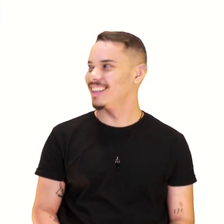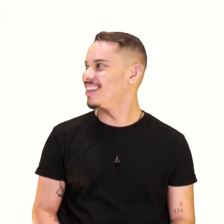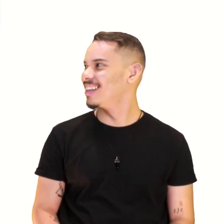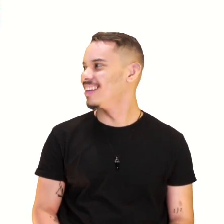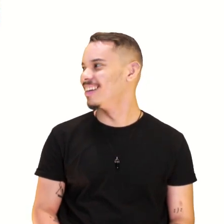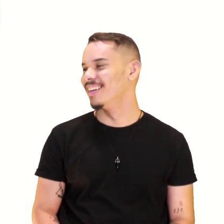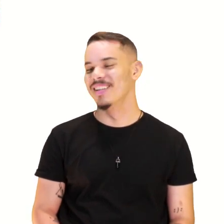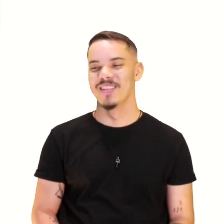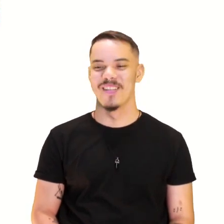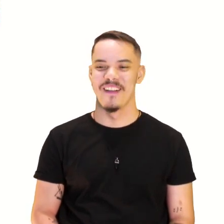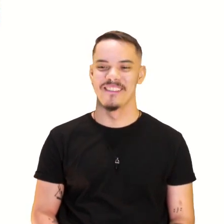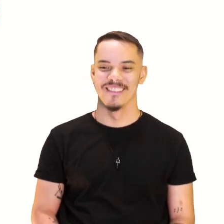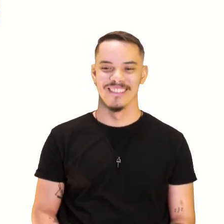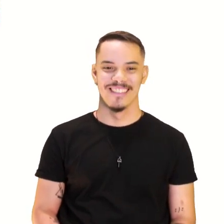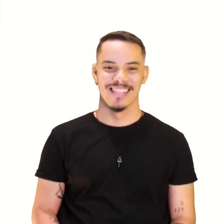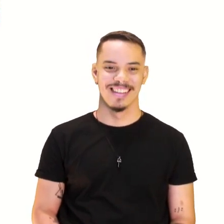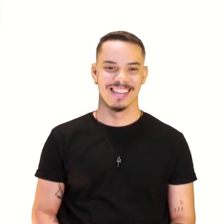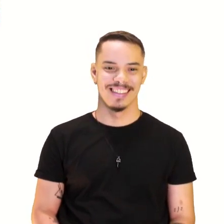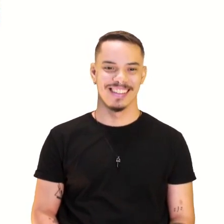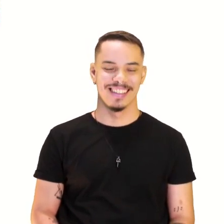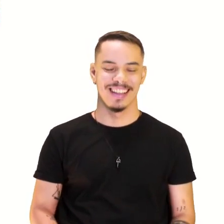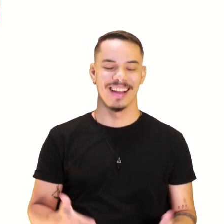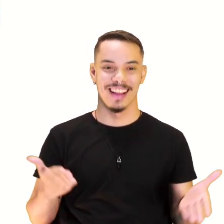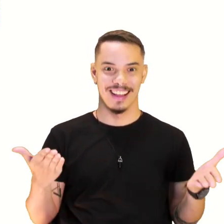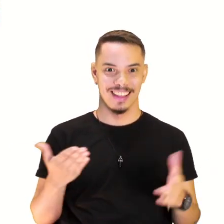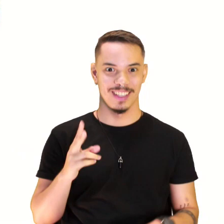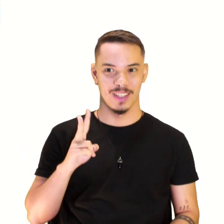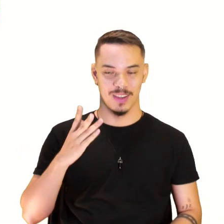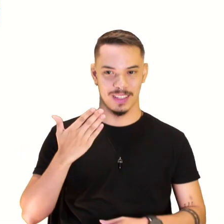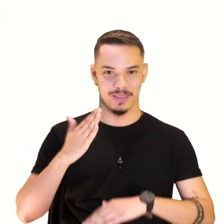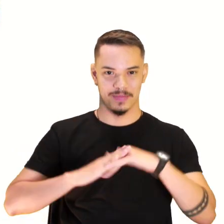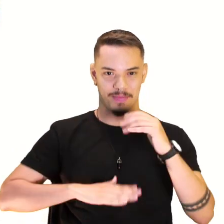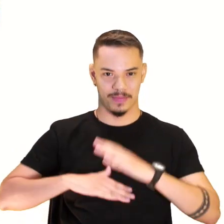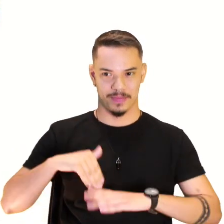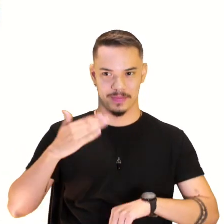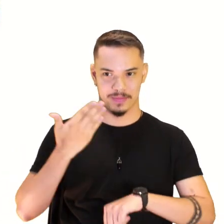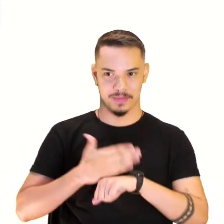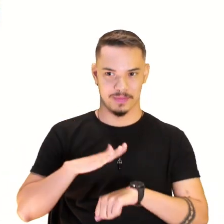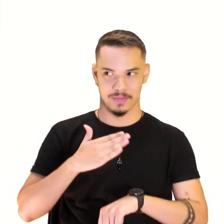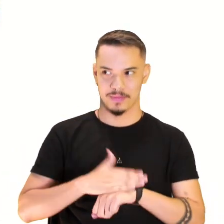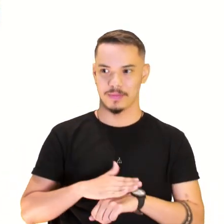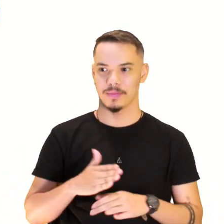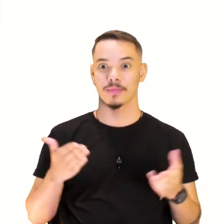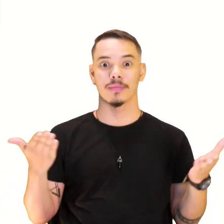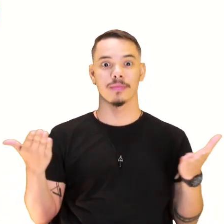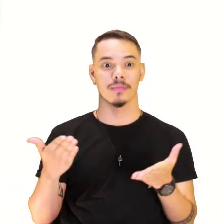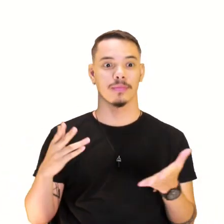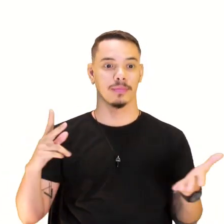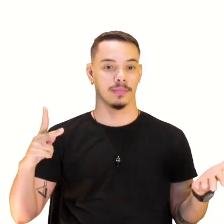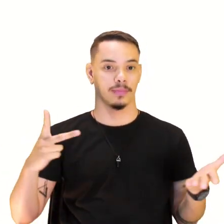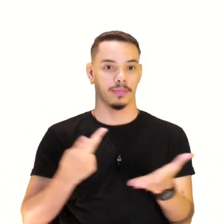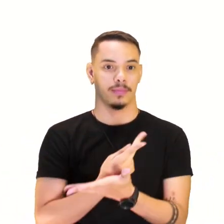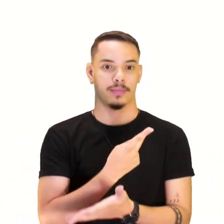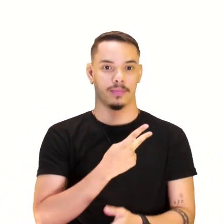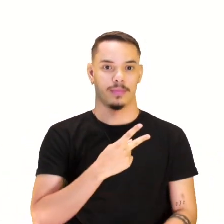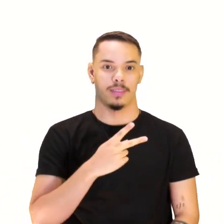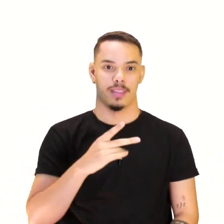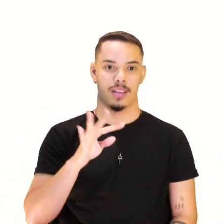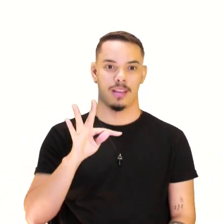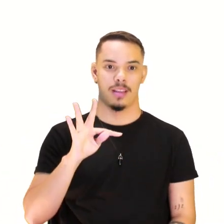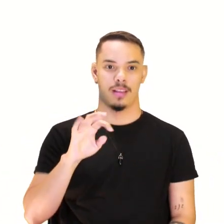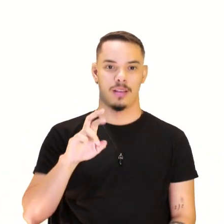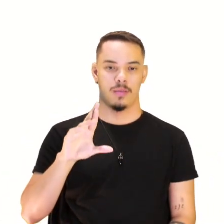E agora, a gente fez 2 aí, praticando mão na massa. Agora é que a gente vai ver, de fato, o termo geral